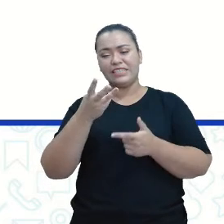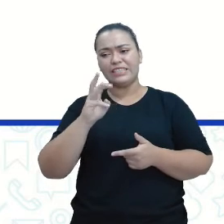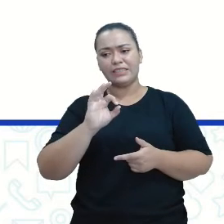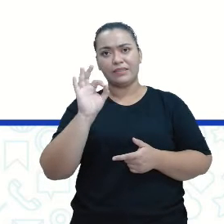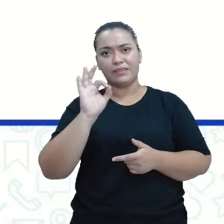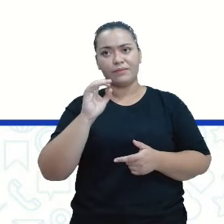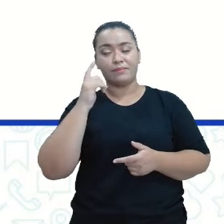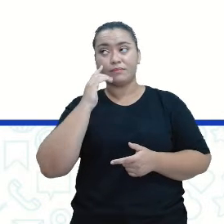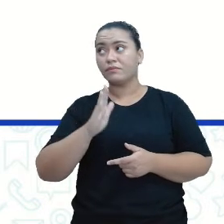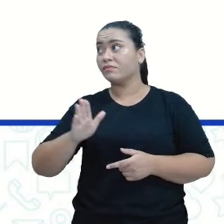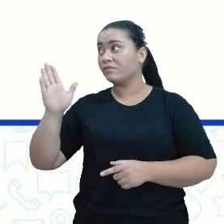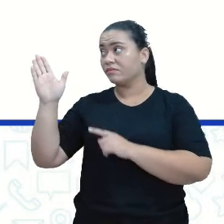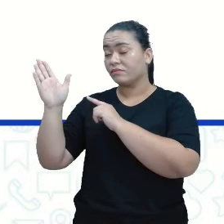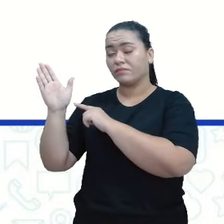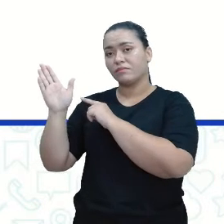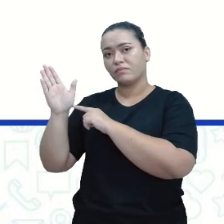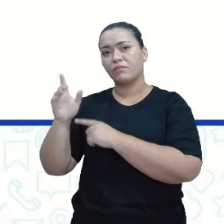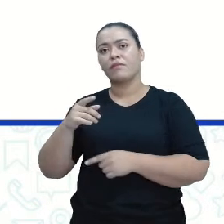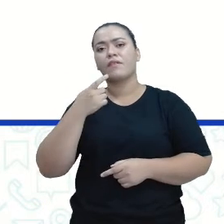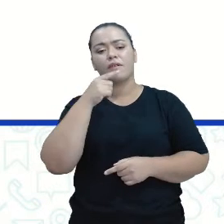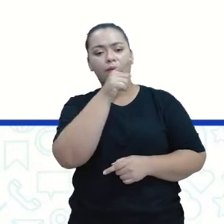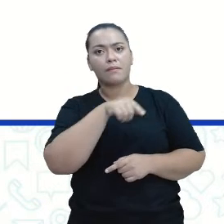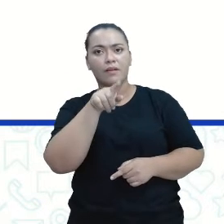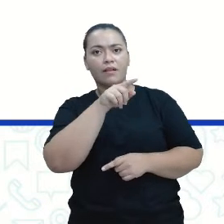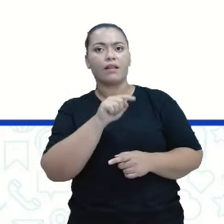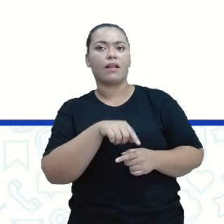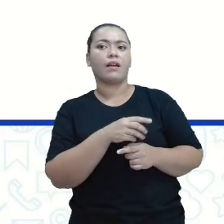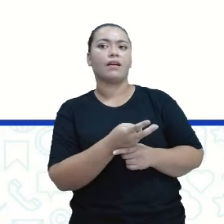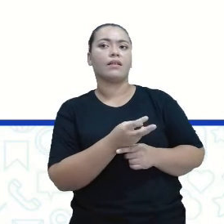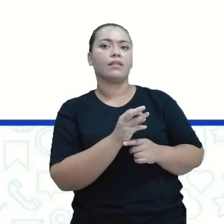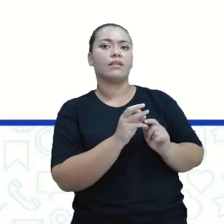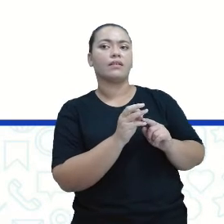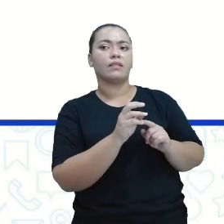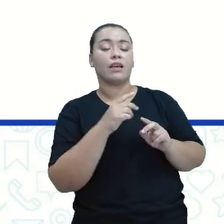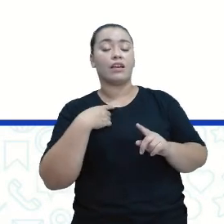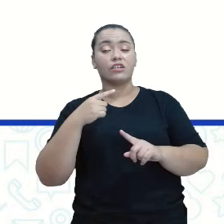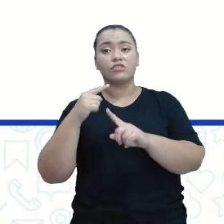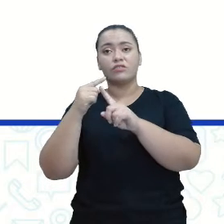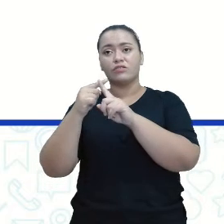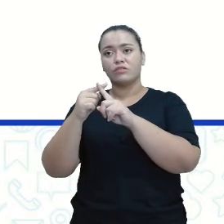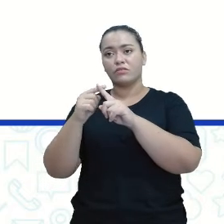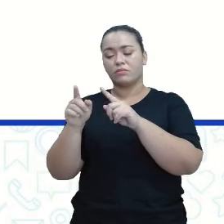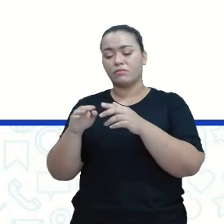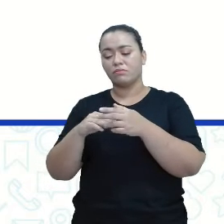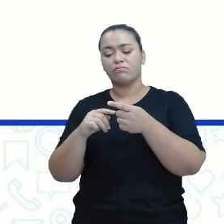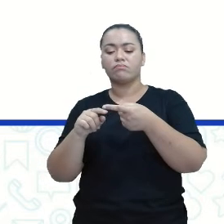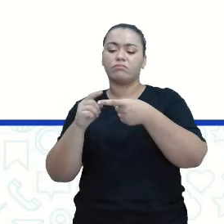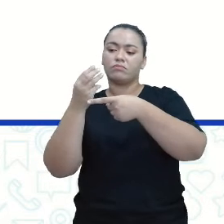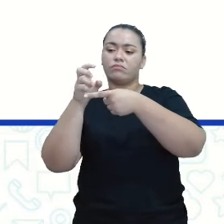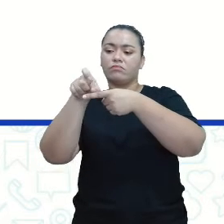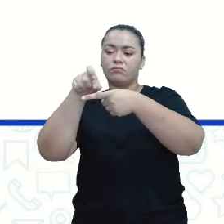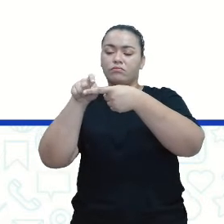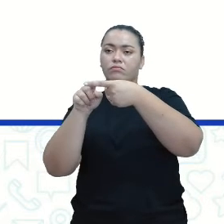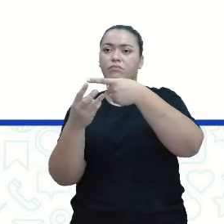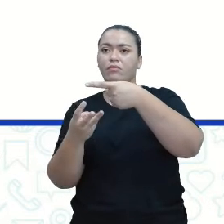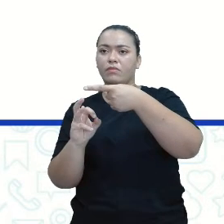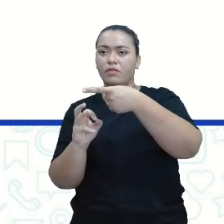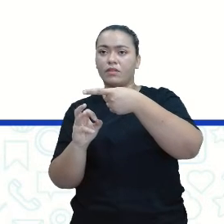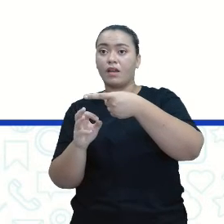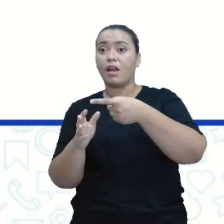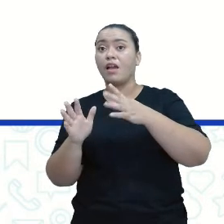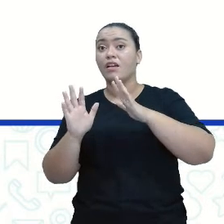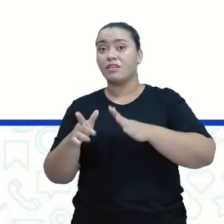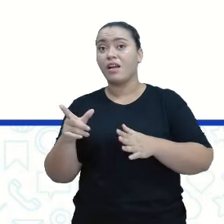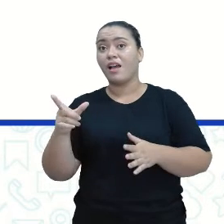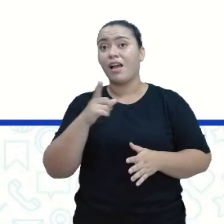A gente tem ali que a tangente de 30 vai ser raiz de 3 sobre 3. Então, a gente já consegue confeccionar nessa